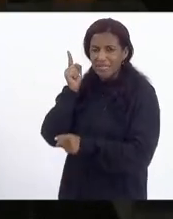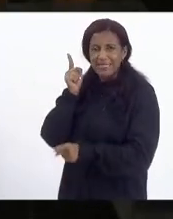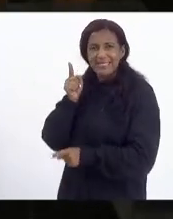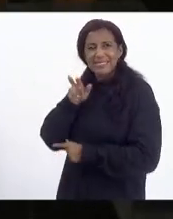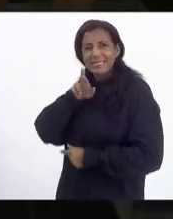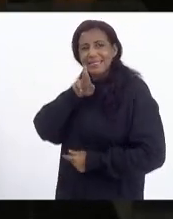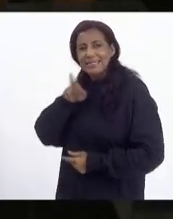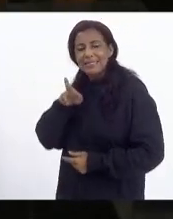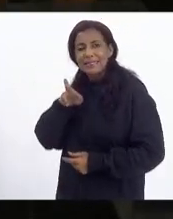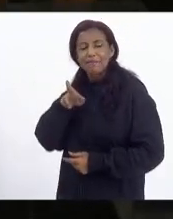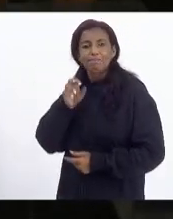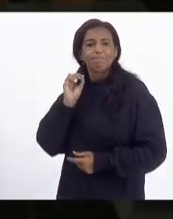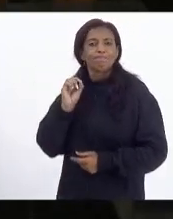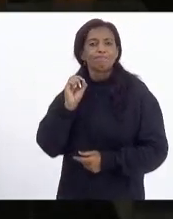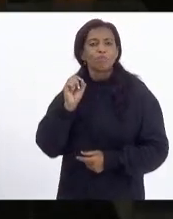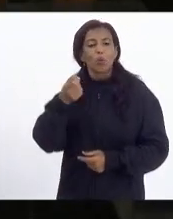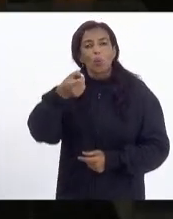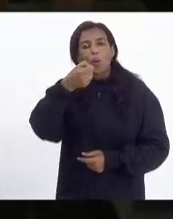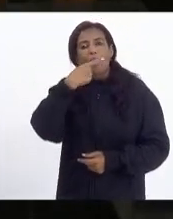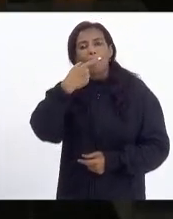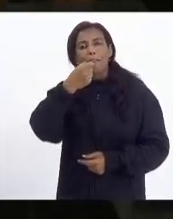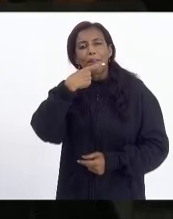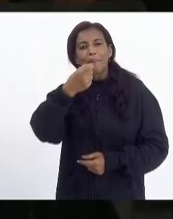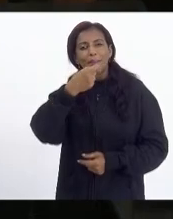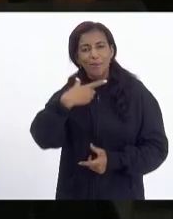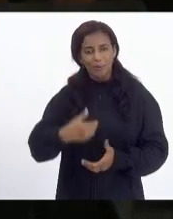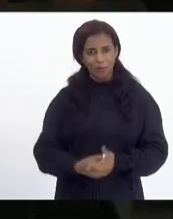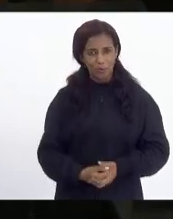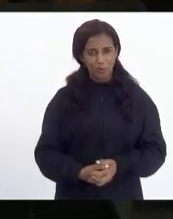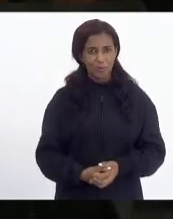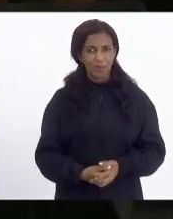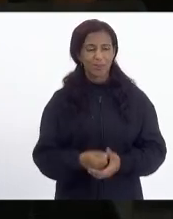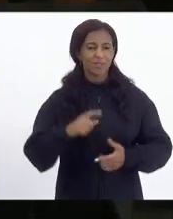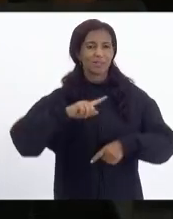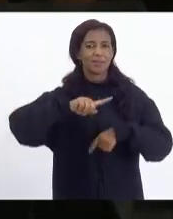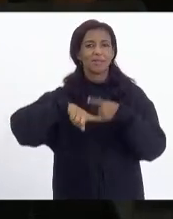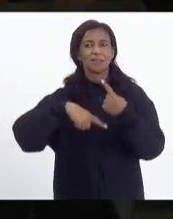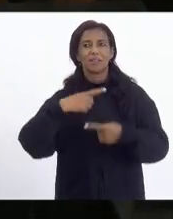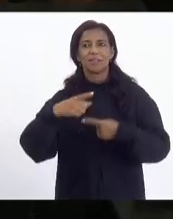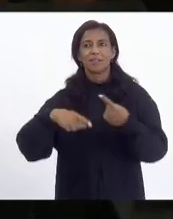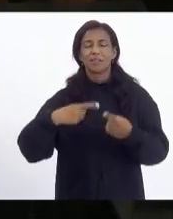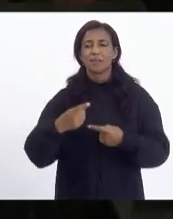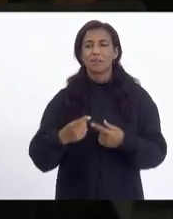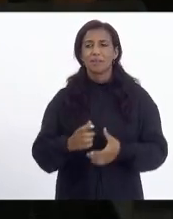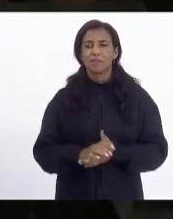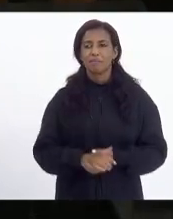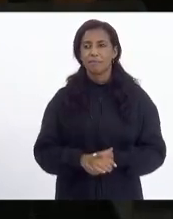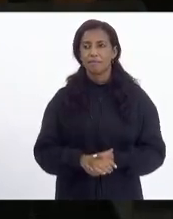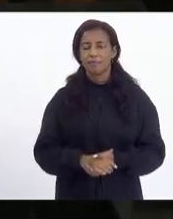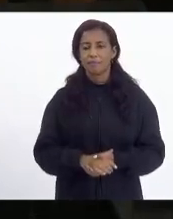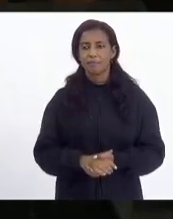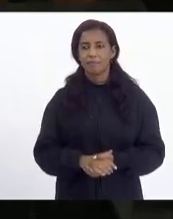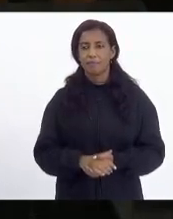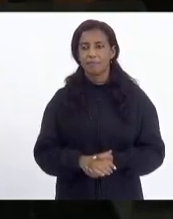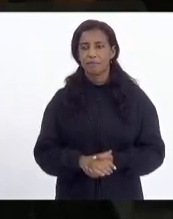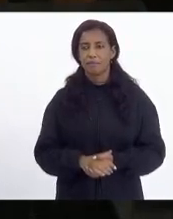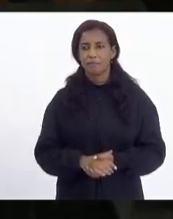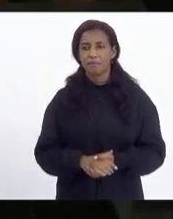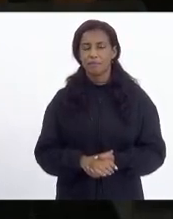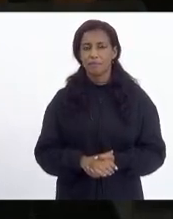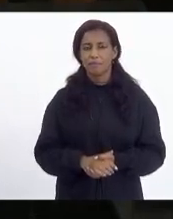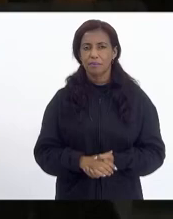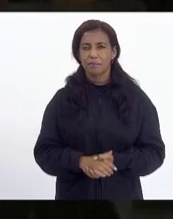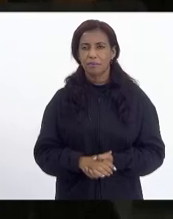é uma descoberta do antibiótico que se deu depois da década de